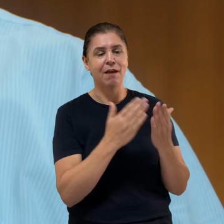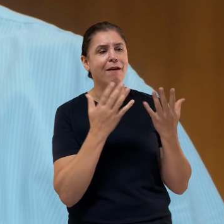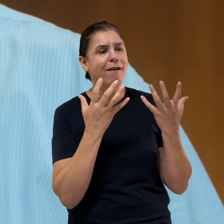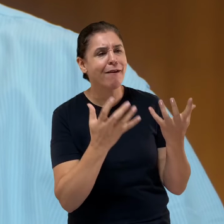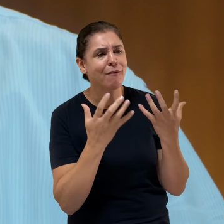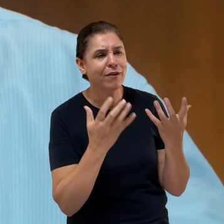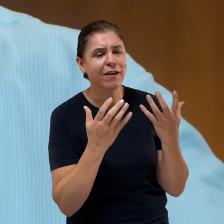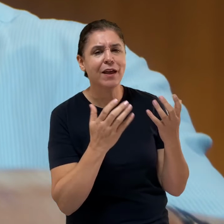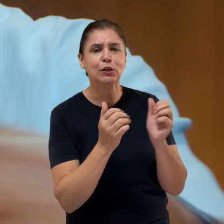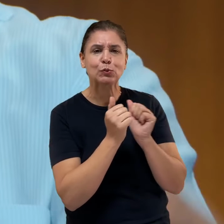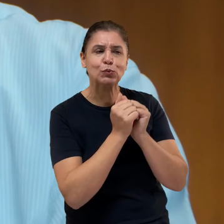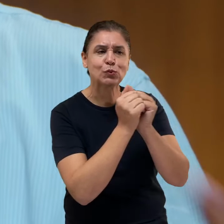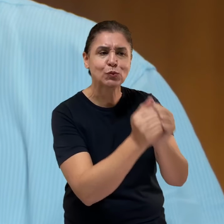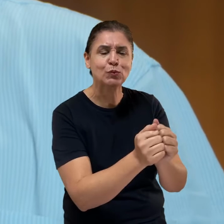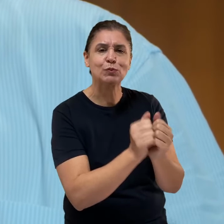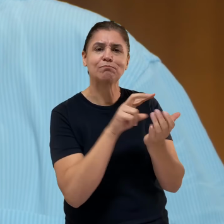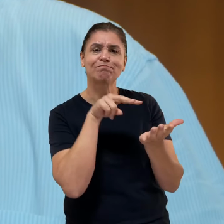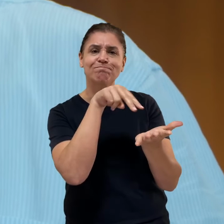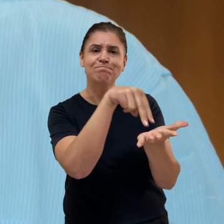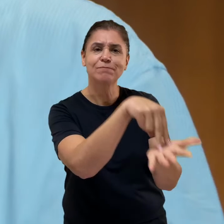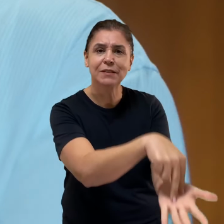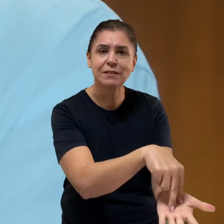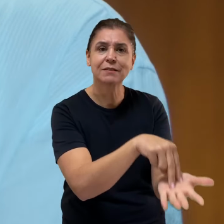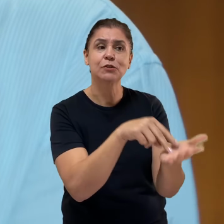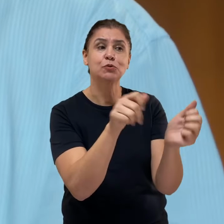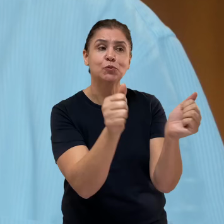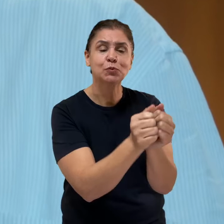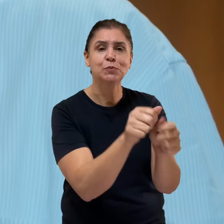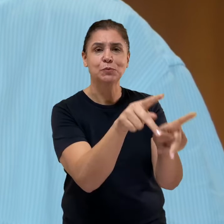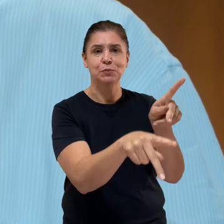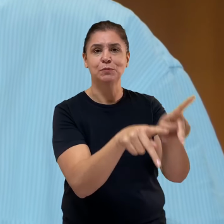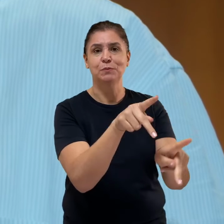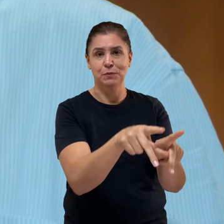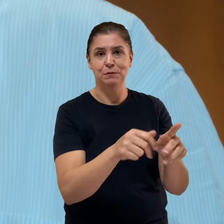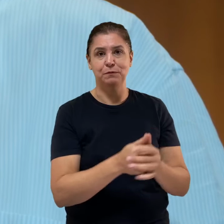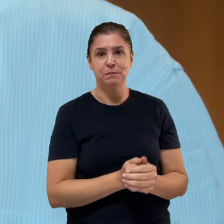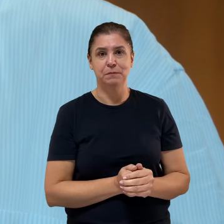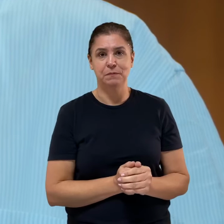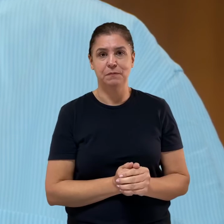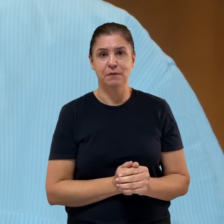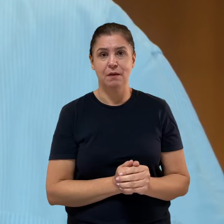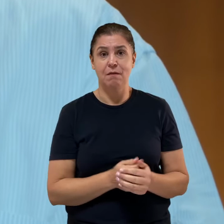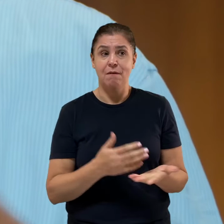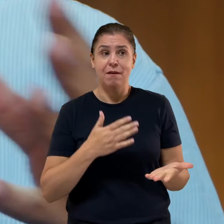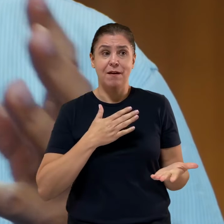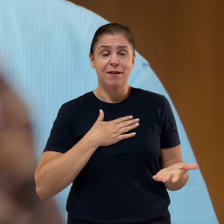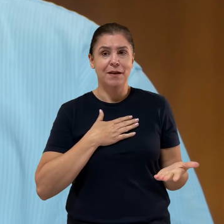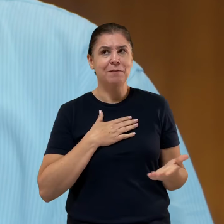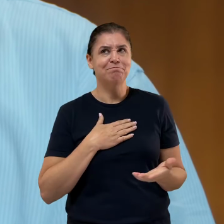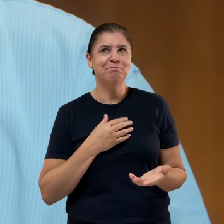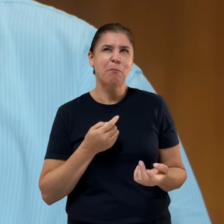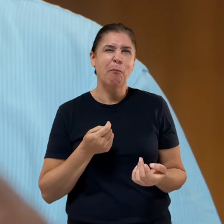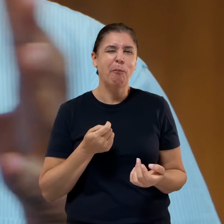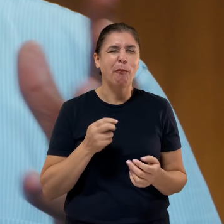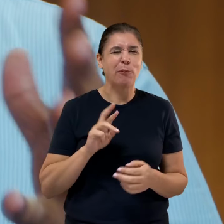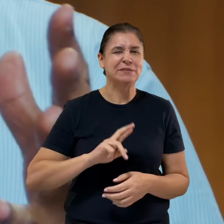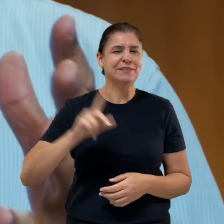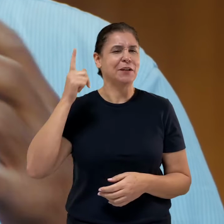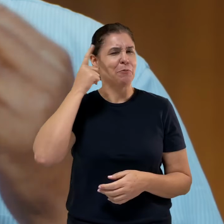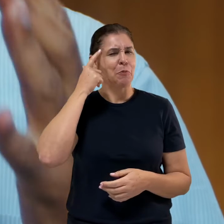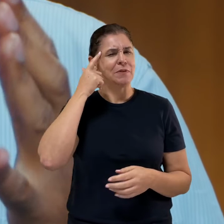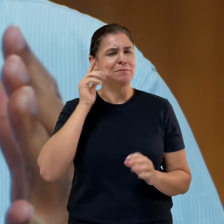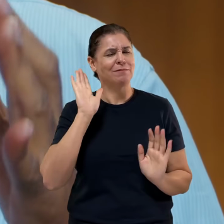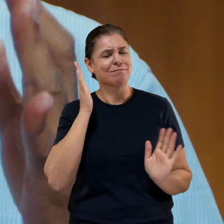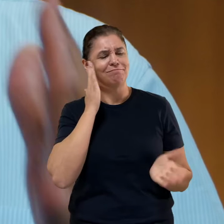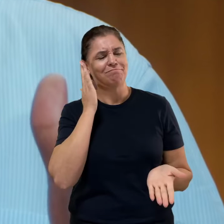Onde eu quero estar presente. Onde eu quero estar com o povo. É um pouco estranho esse meu